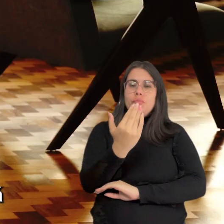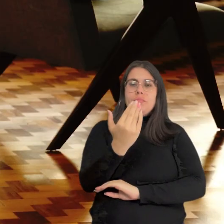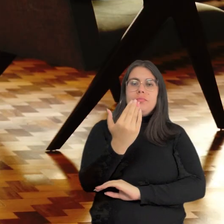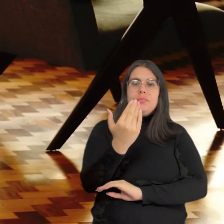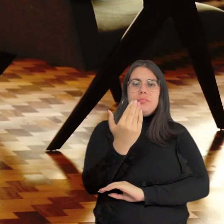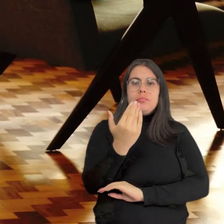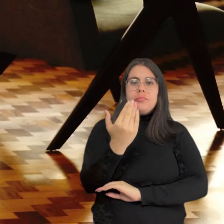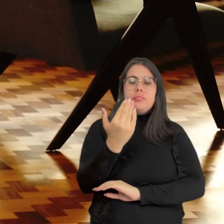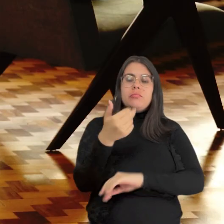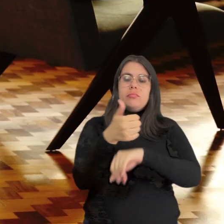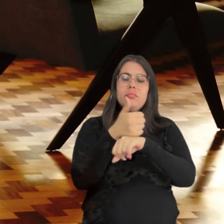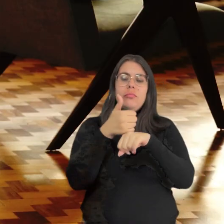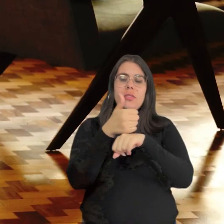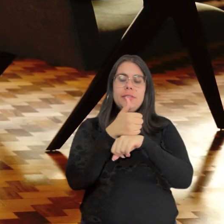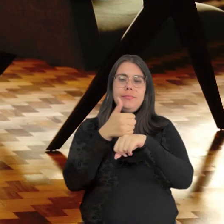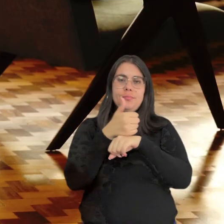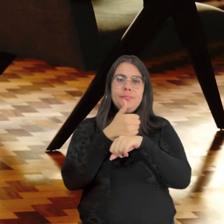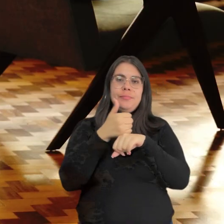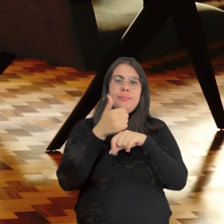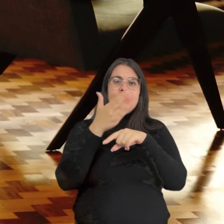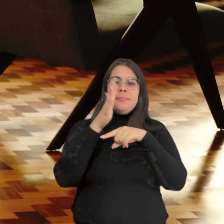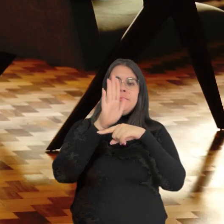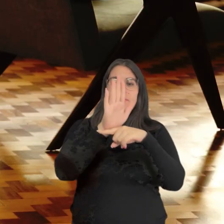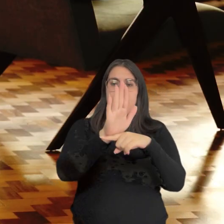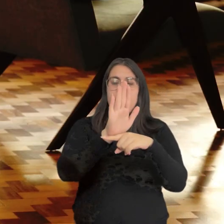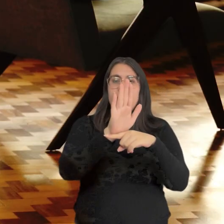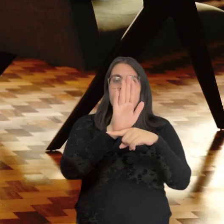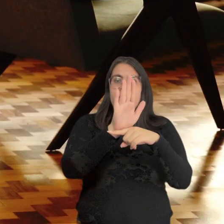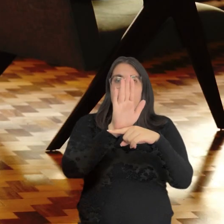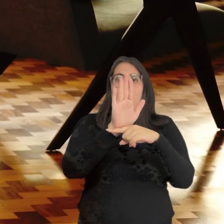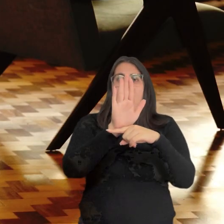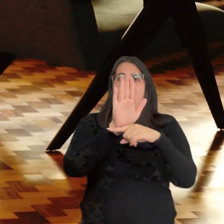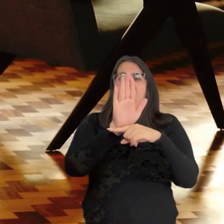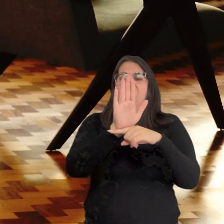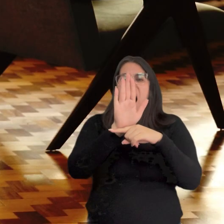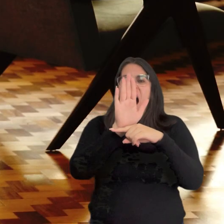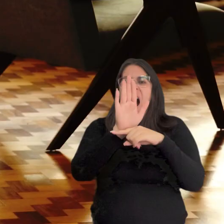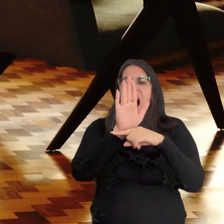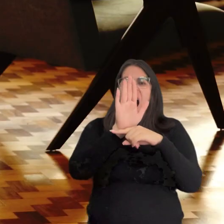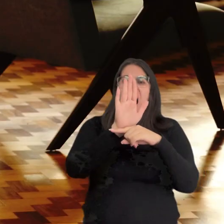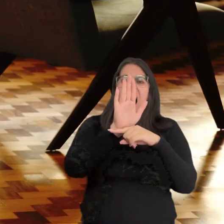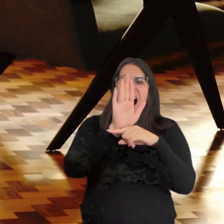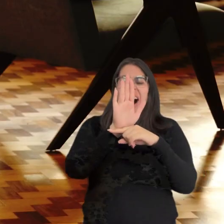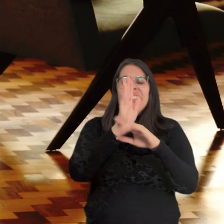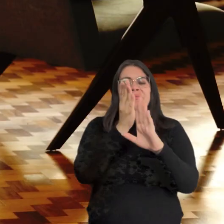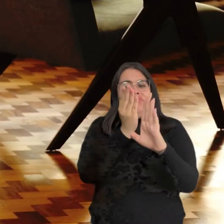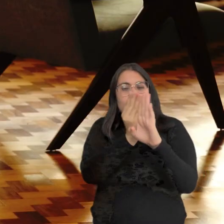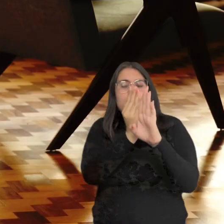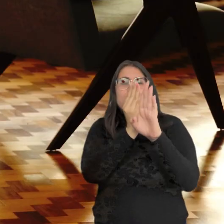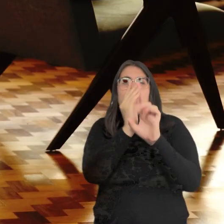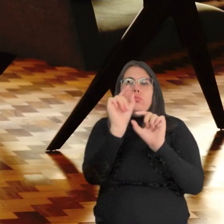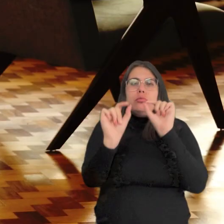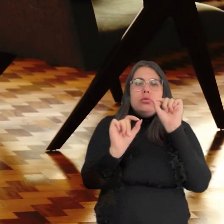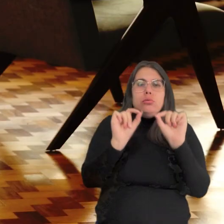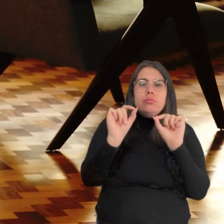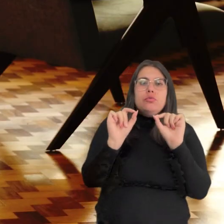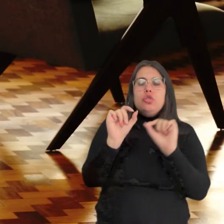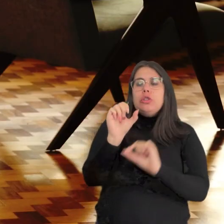lá nessa identificação, e o Silvio foi quem nos ajudou, o